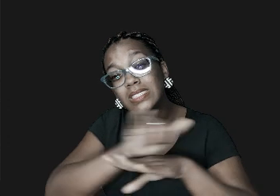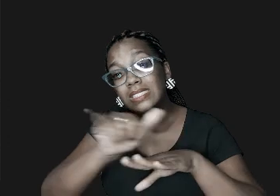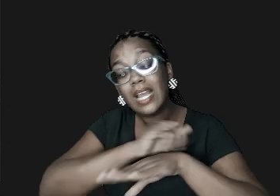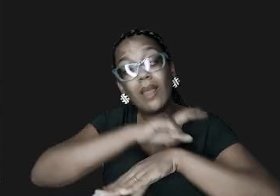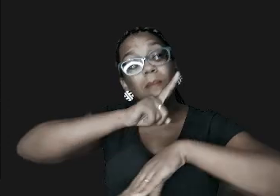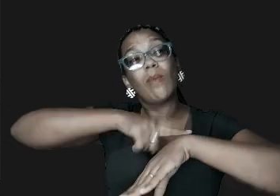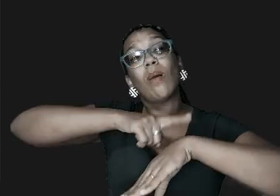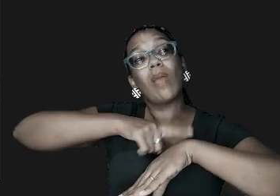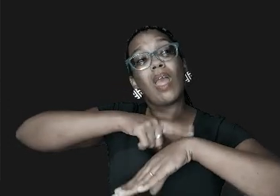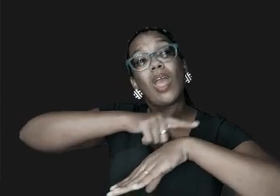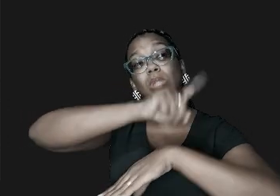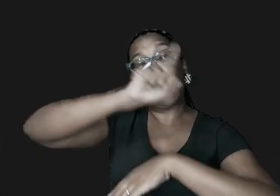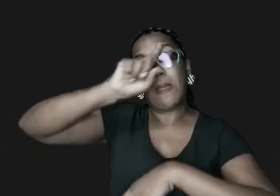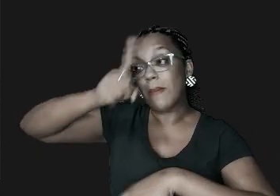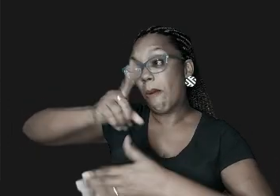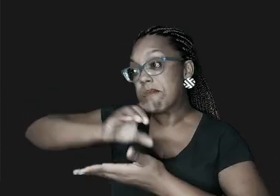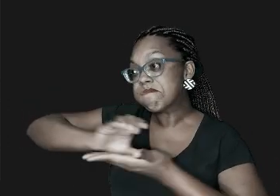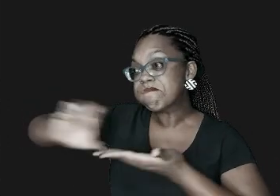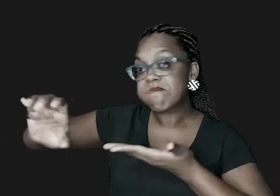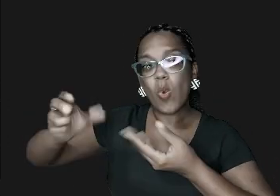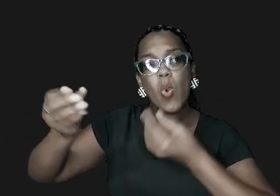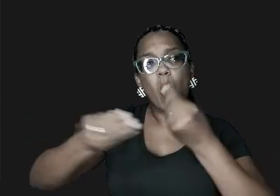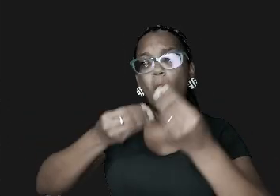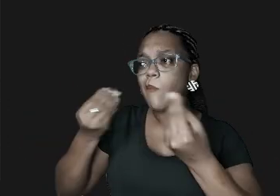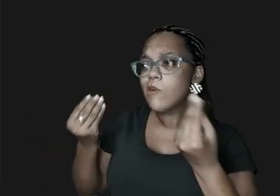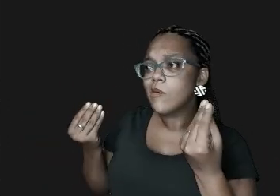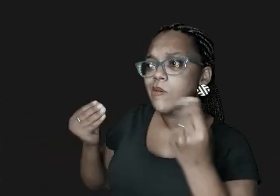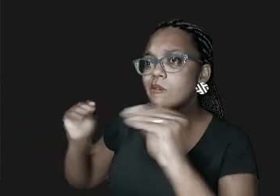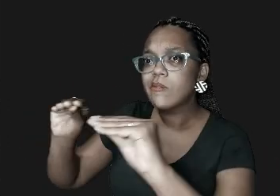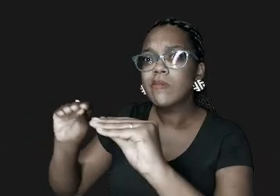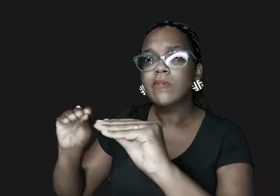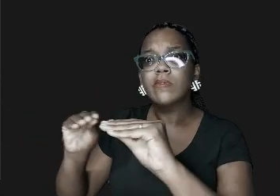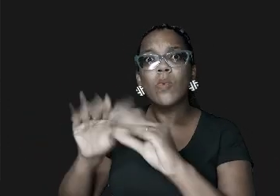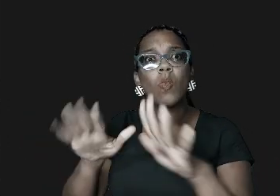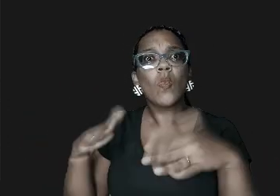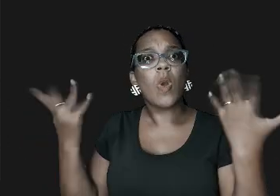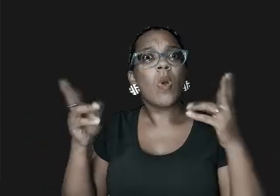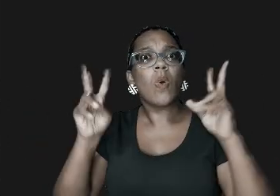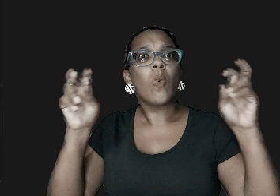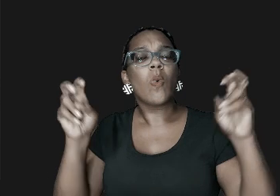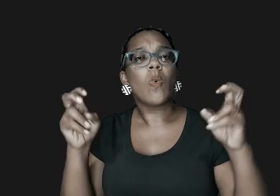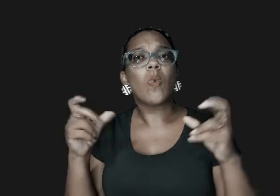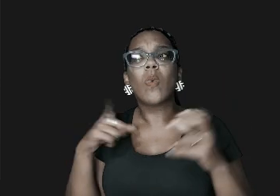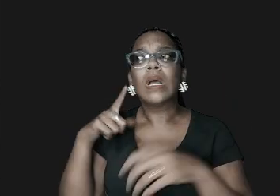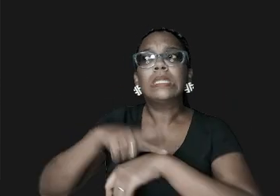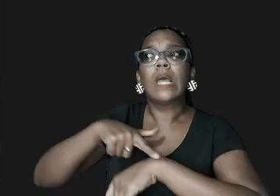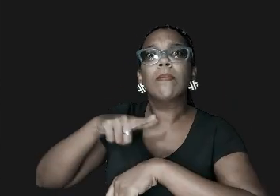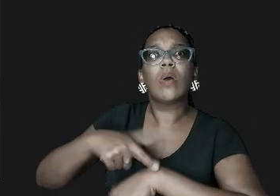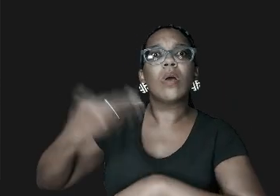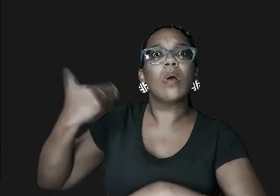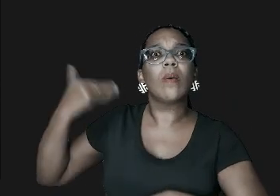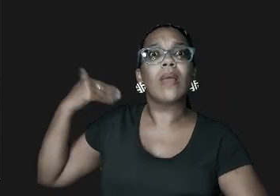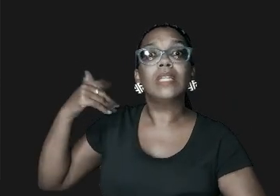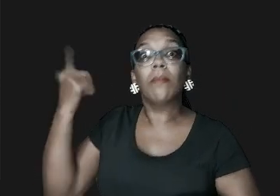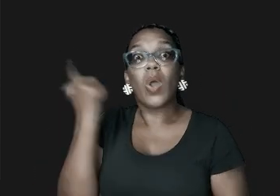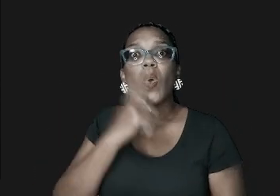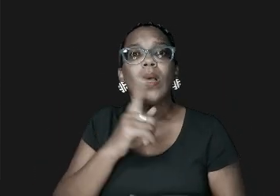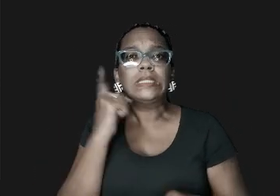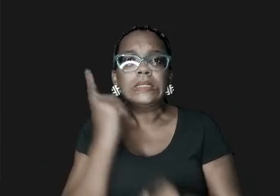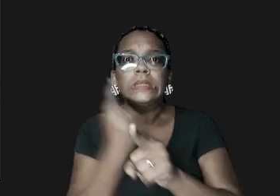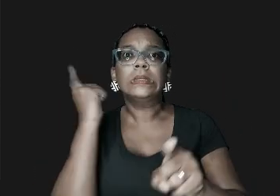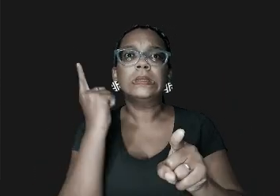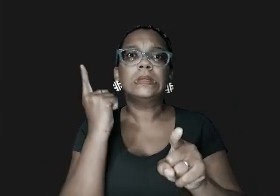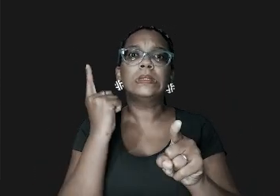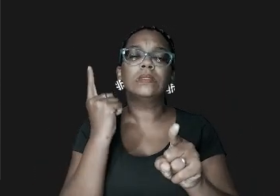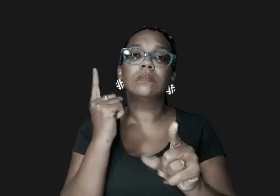do sujeito ver a forma como ele operou o momento em que ele deu as ordens e a forma como ele inseriu aquelas ordens Qual era a situação do